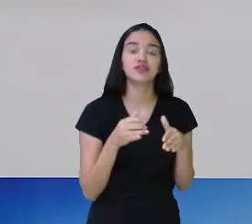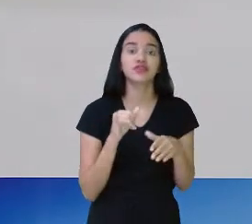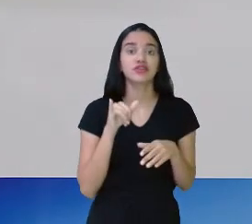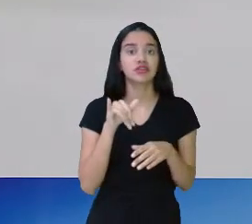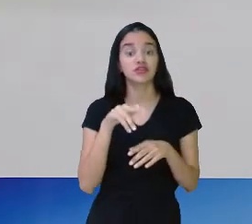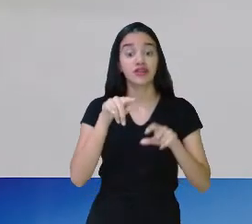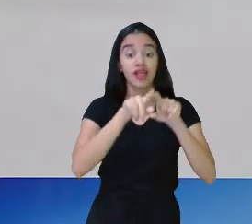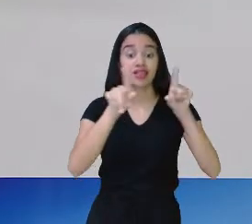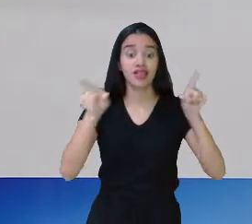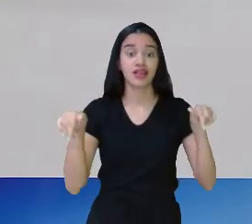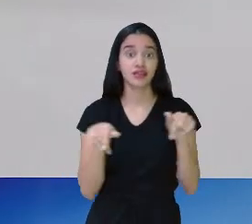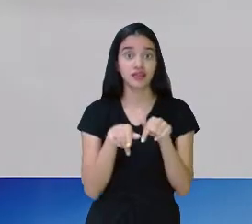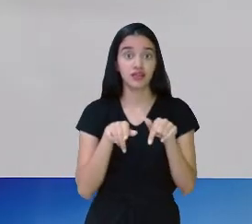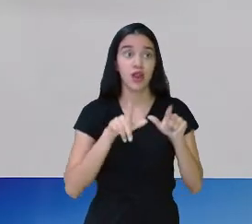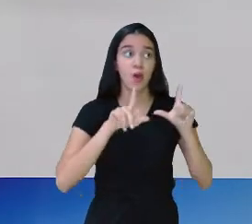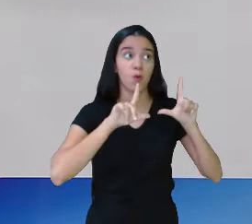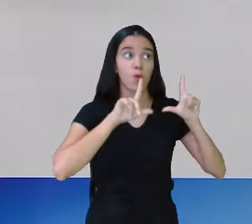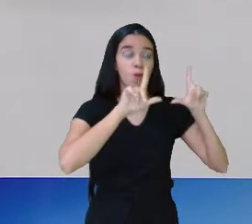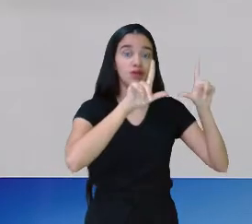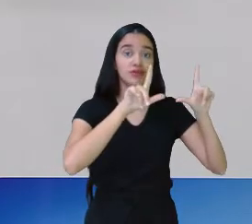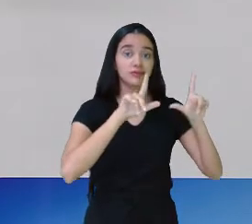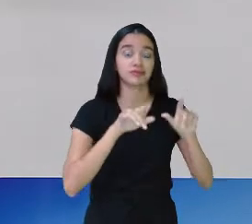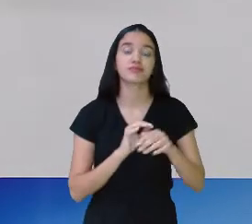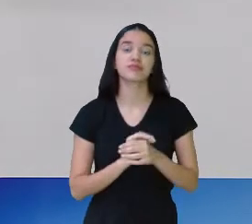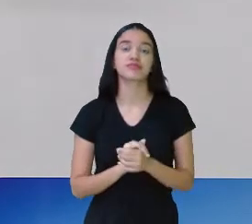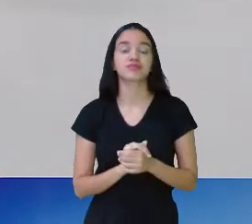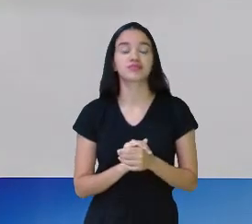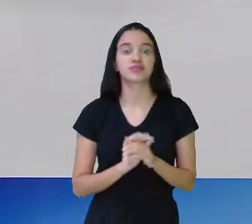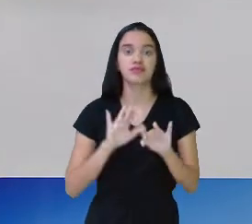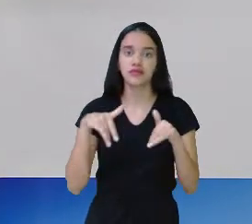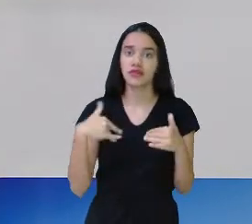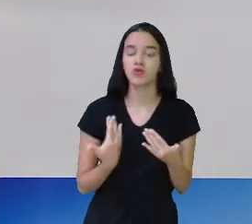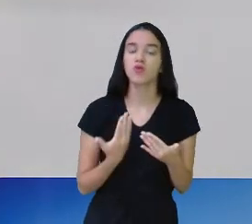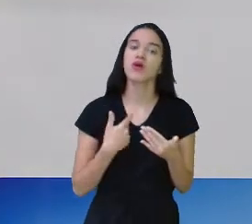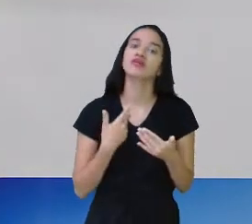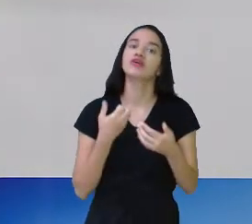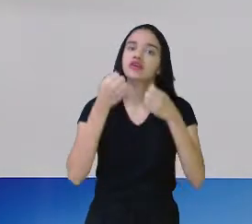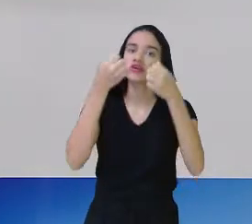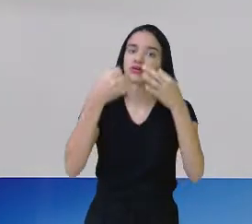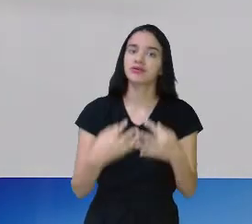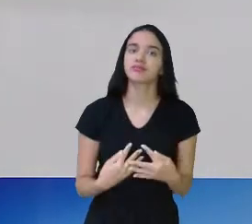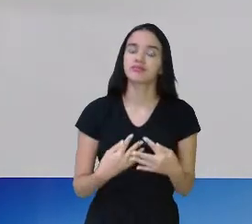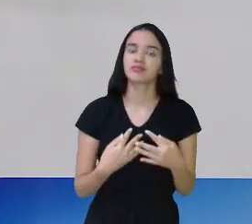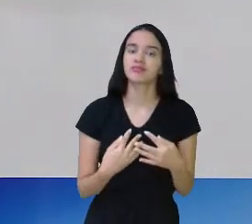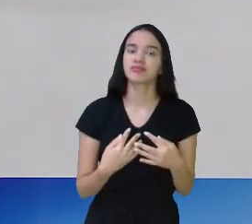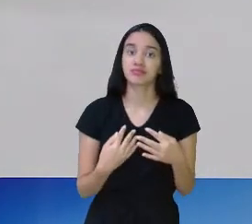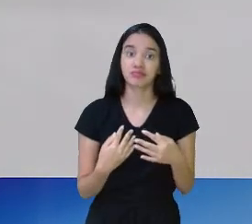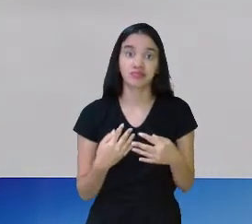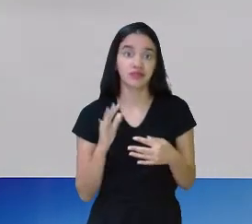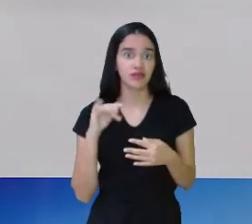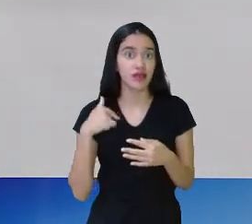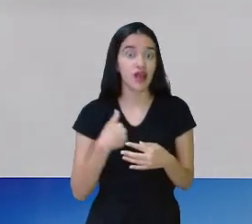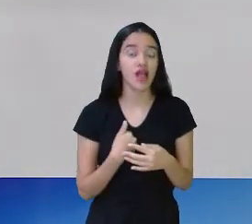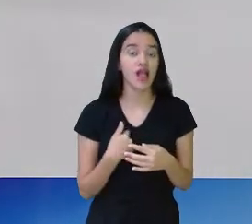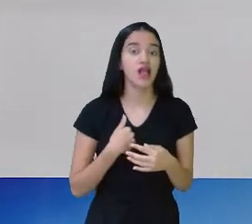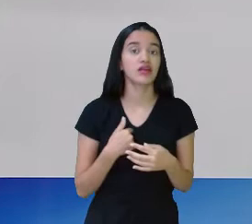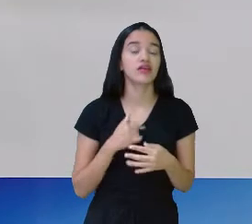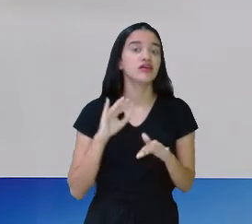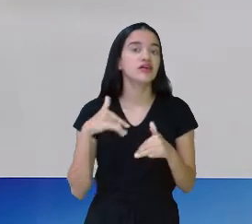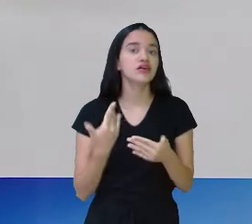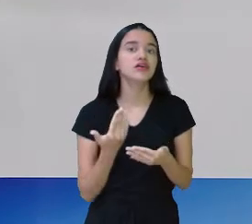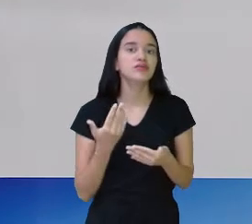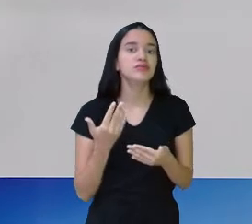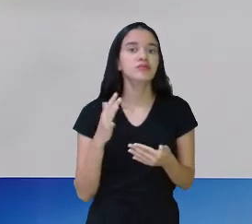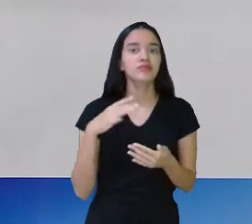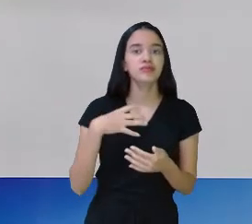terá um formato específico. Quando eu falo desses formatos, quando eu falo